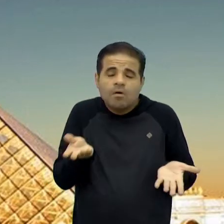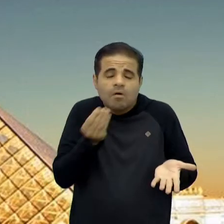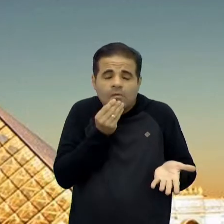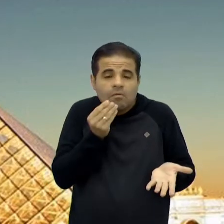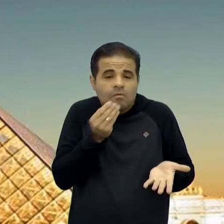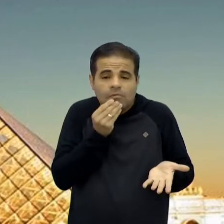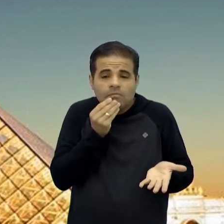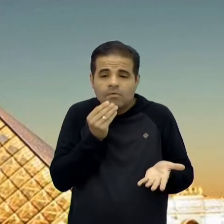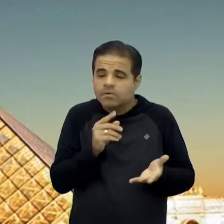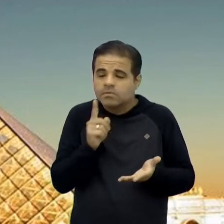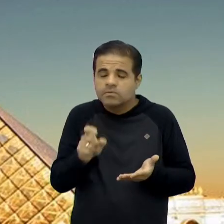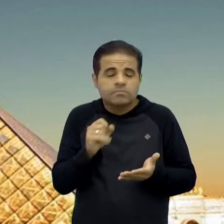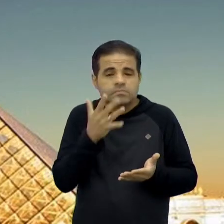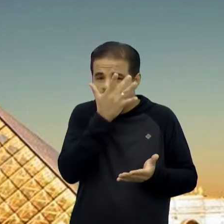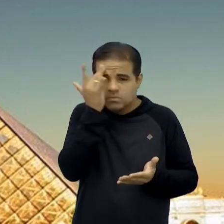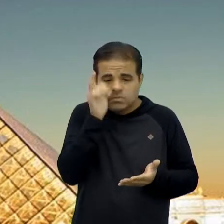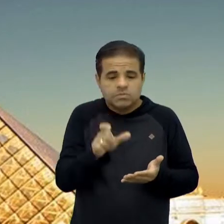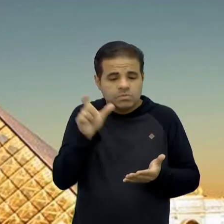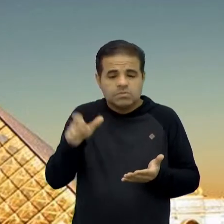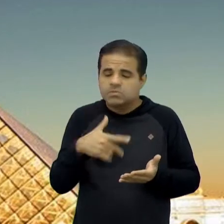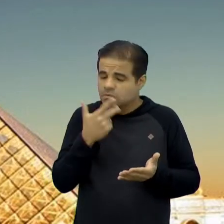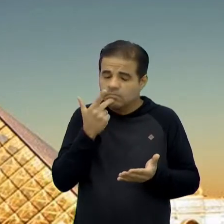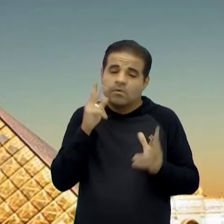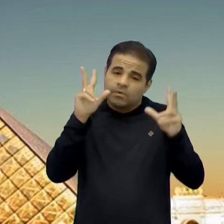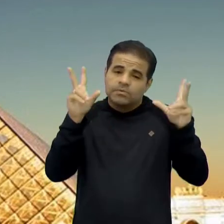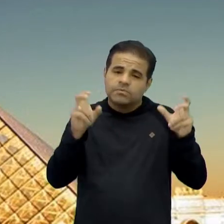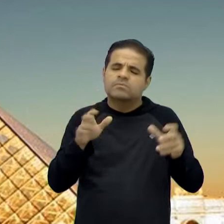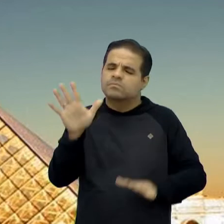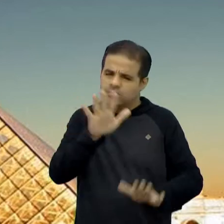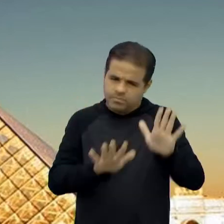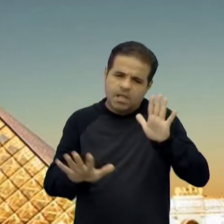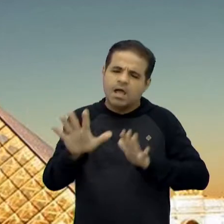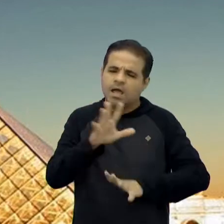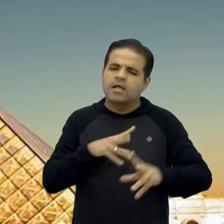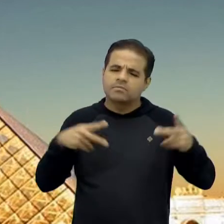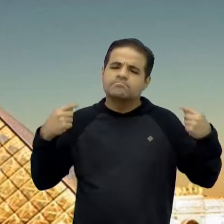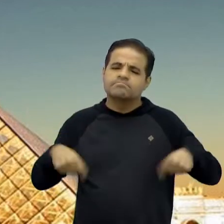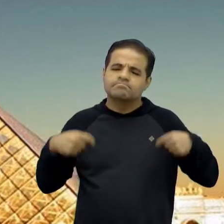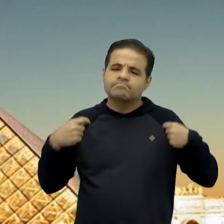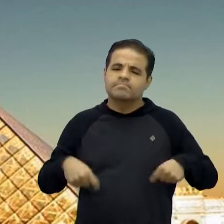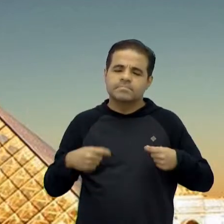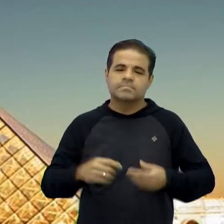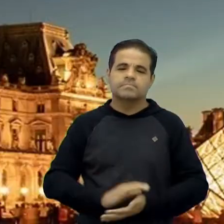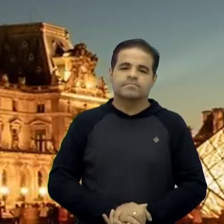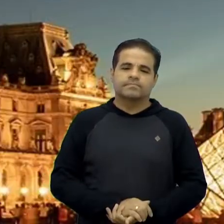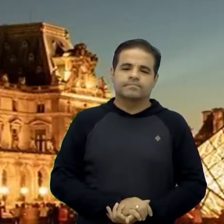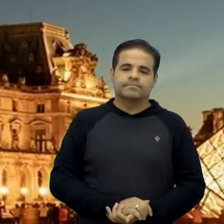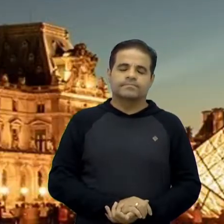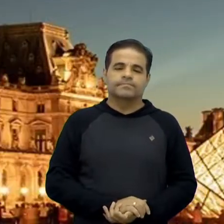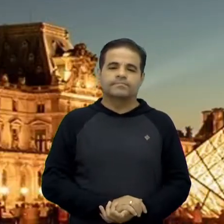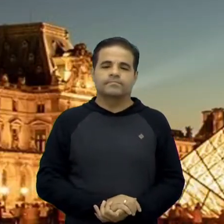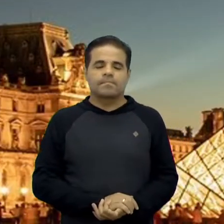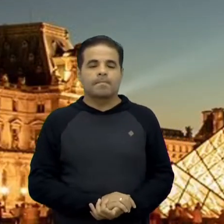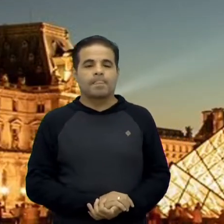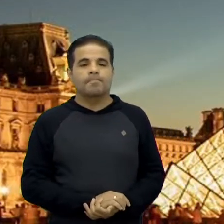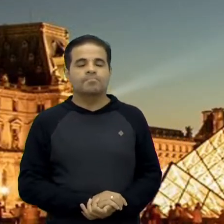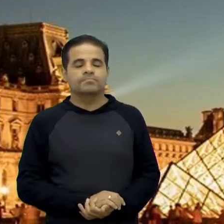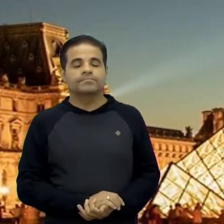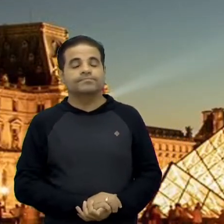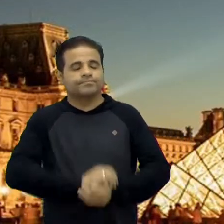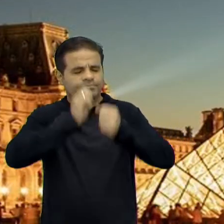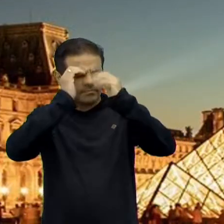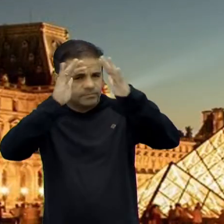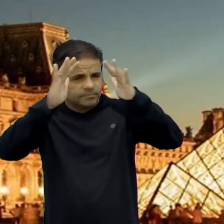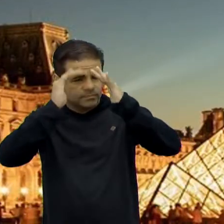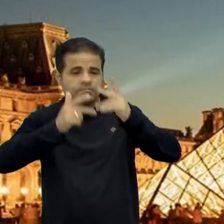óbvio só é óbvio porque muita gente falou a respeito. Então tem que tomar cuidado mesmo. Muito bem colocado. E pensando nessa fala